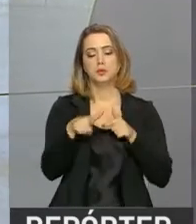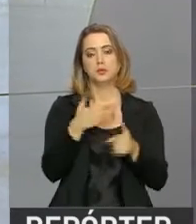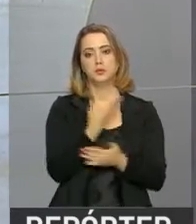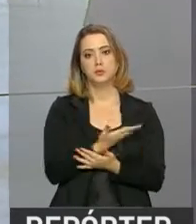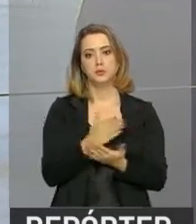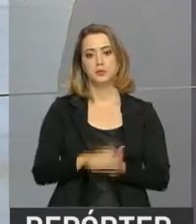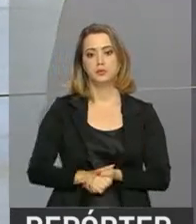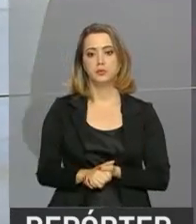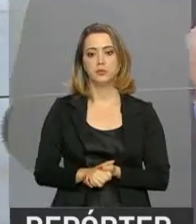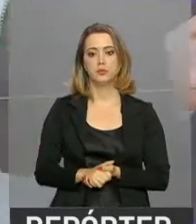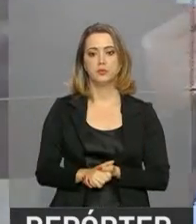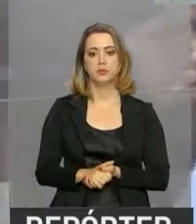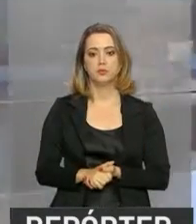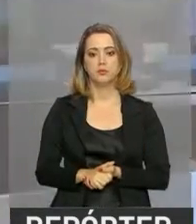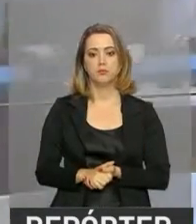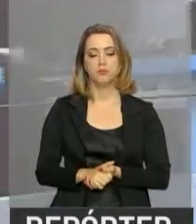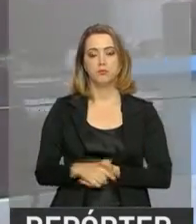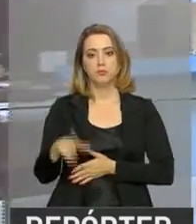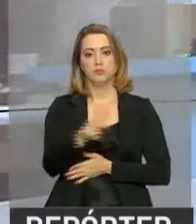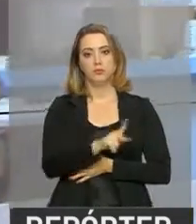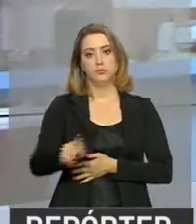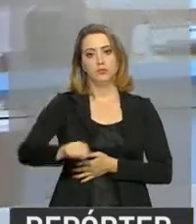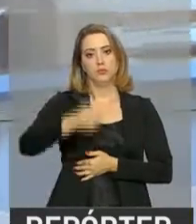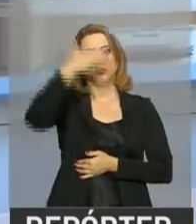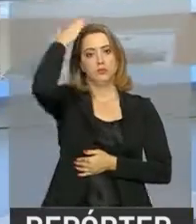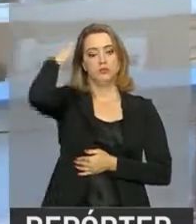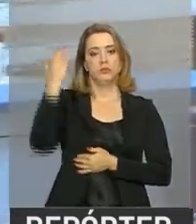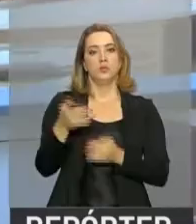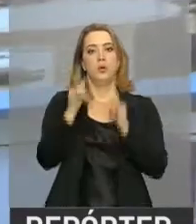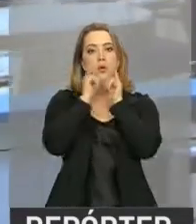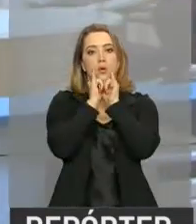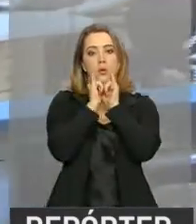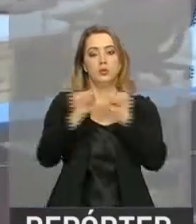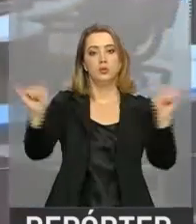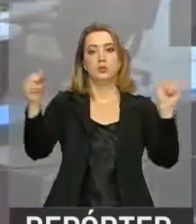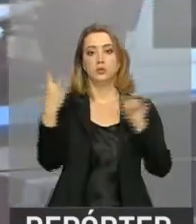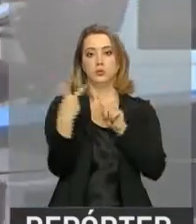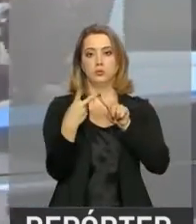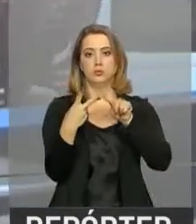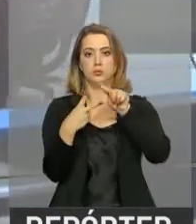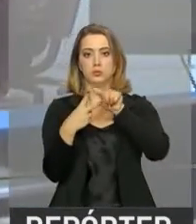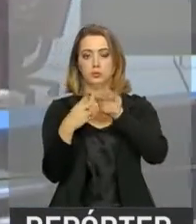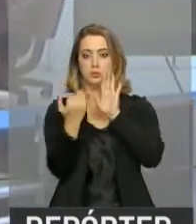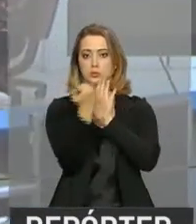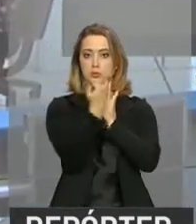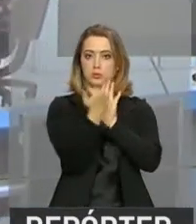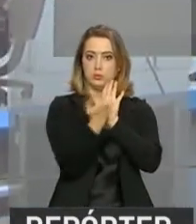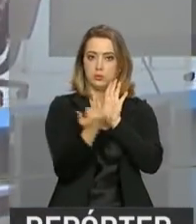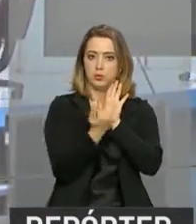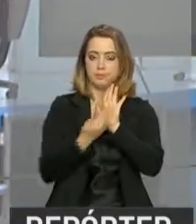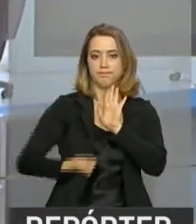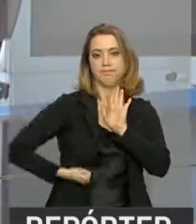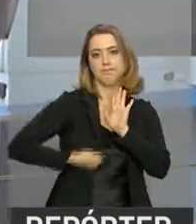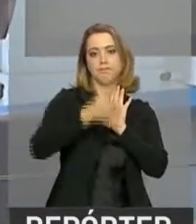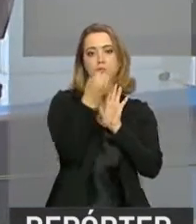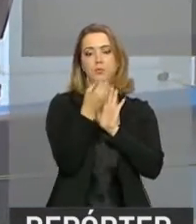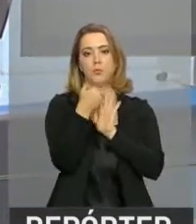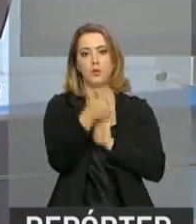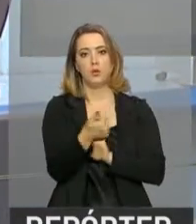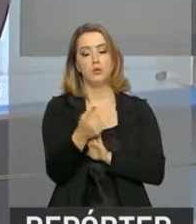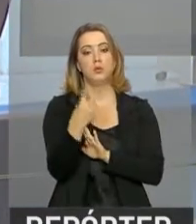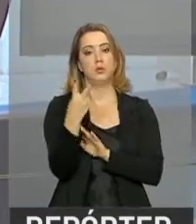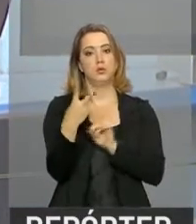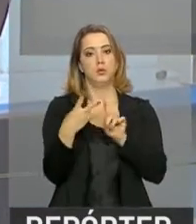pra você e o presidente temer anunciou o lançamento de dois programas que trarão benefícios para muitos brasileiros onde